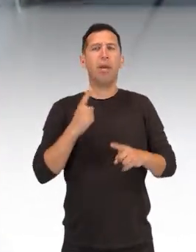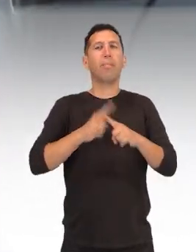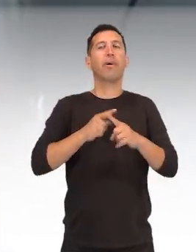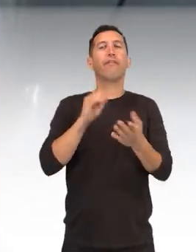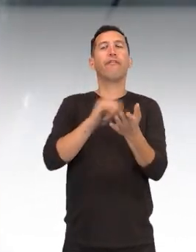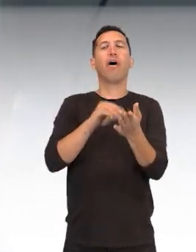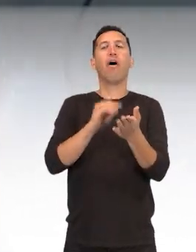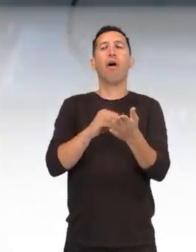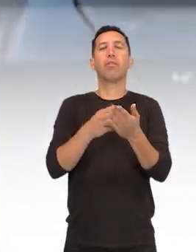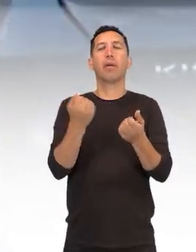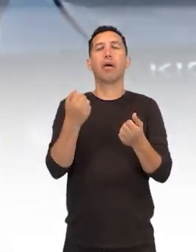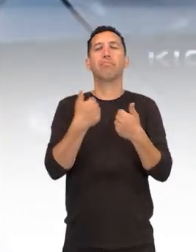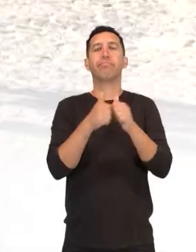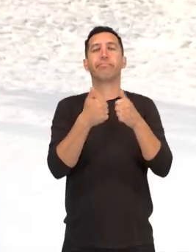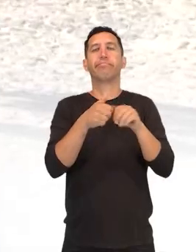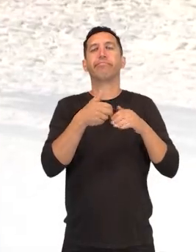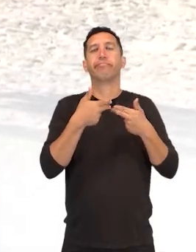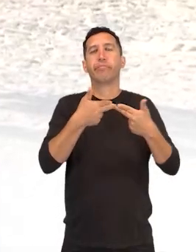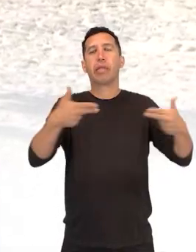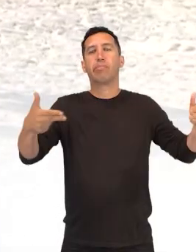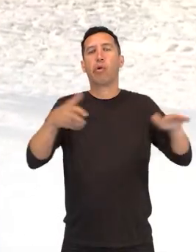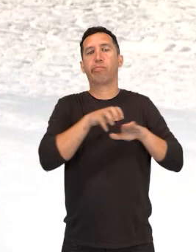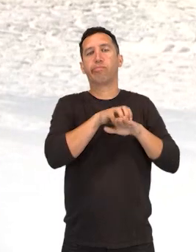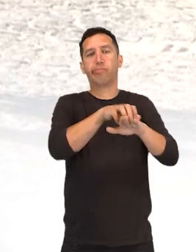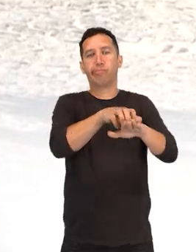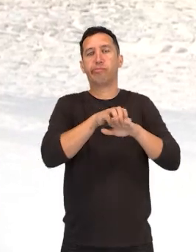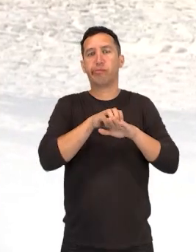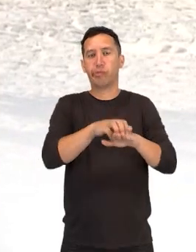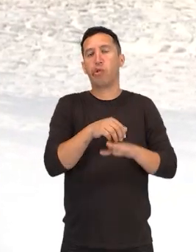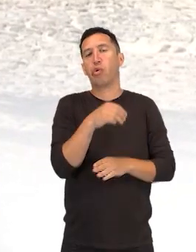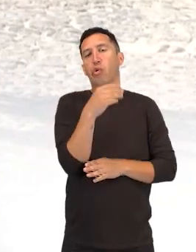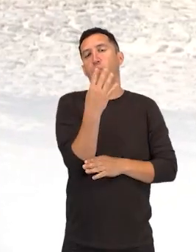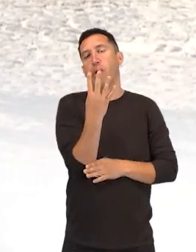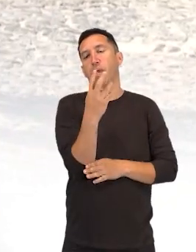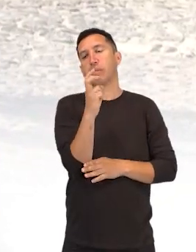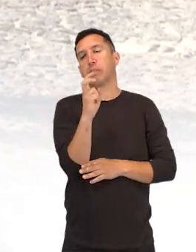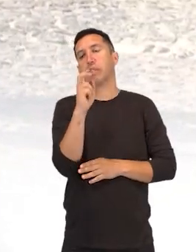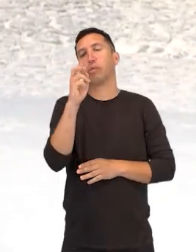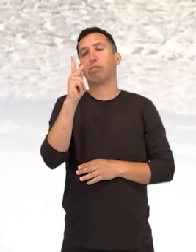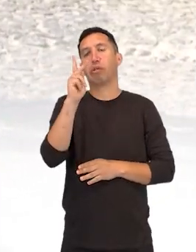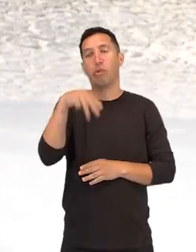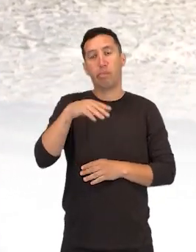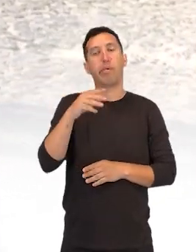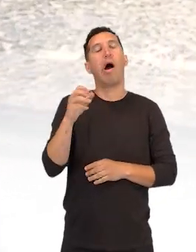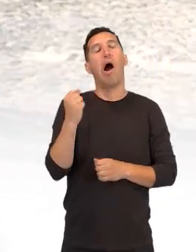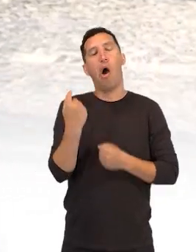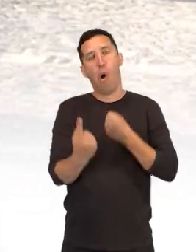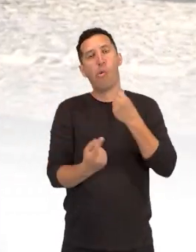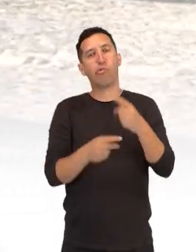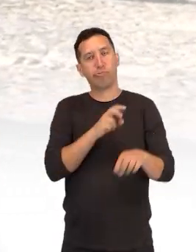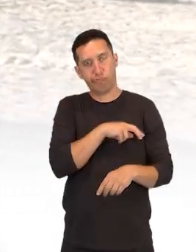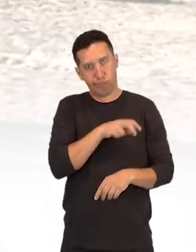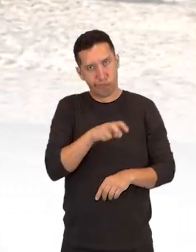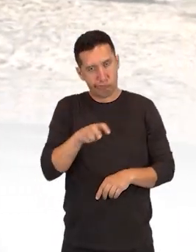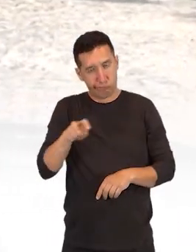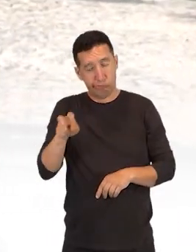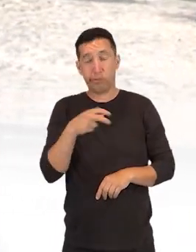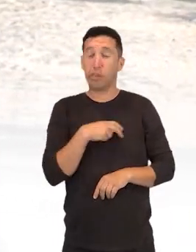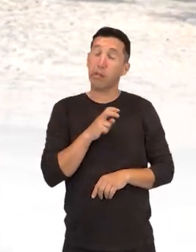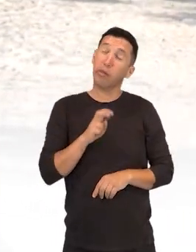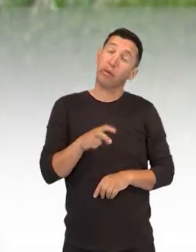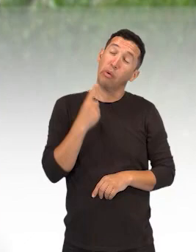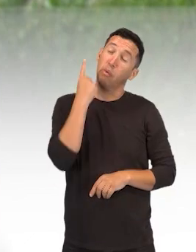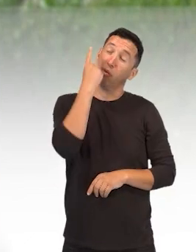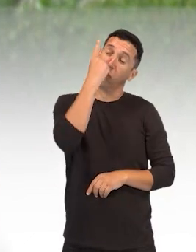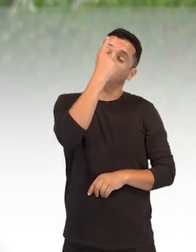Pela falta de transporte escolar, alguns caminham até 4, 5 quilômetros para não deixar de estudar. E enquanto